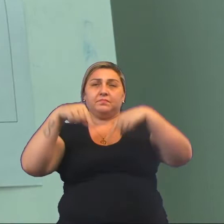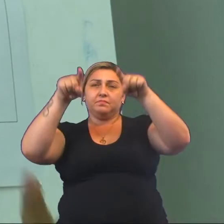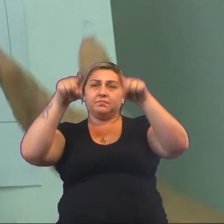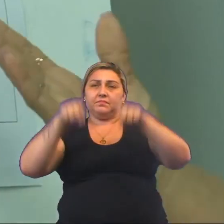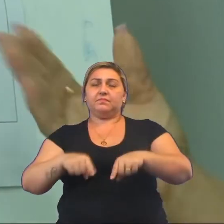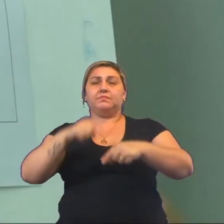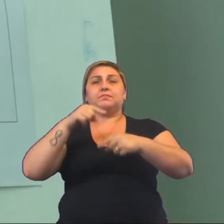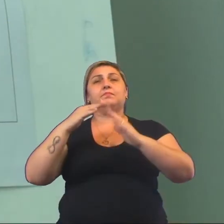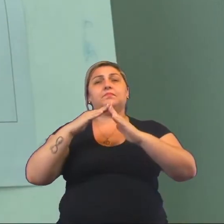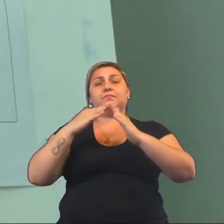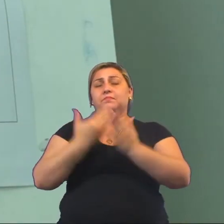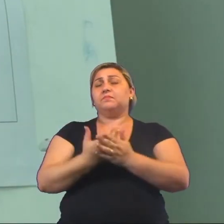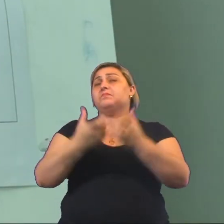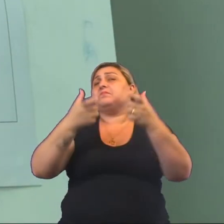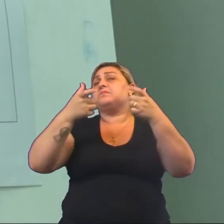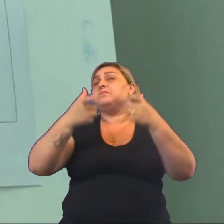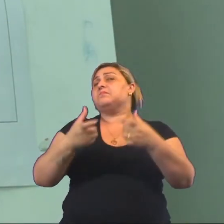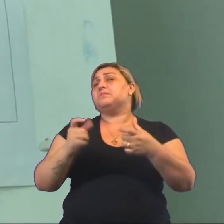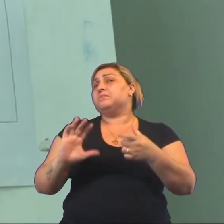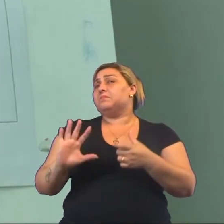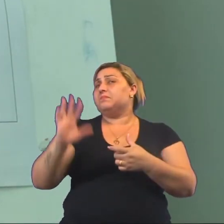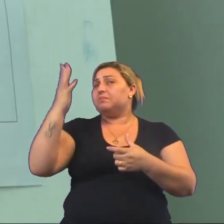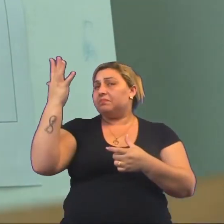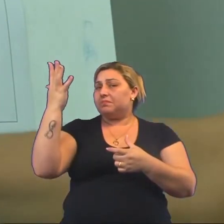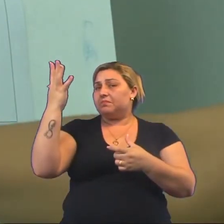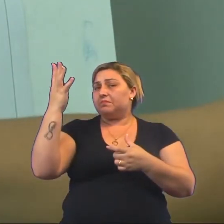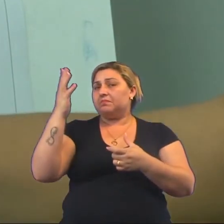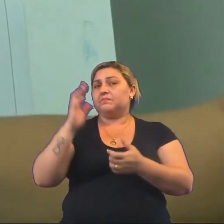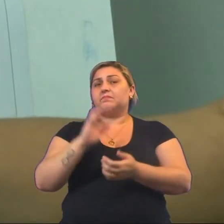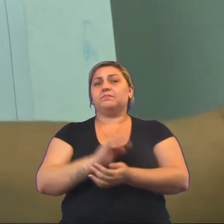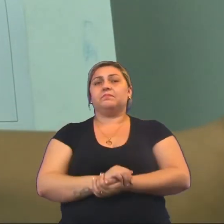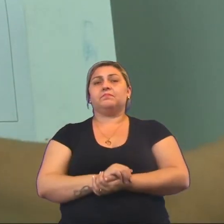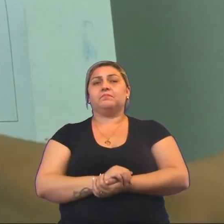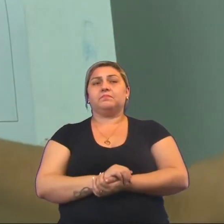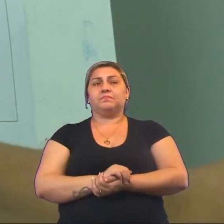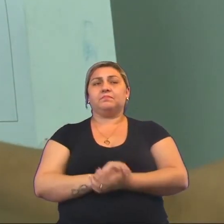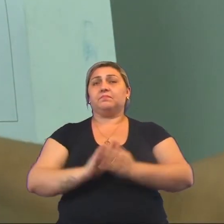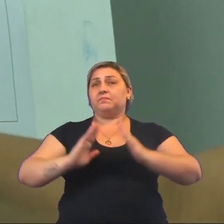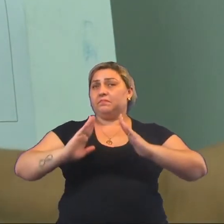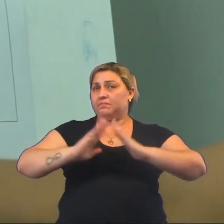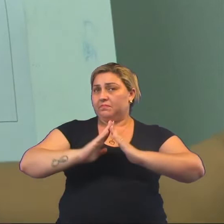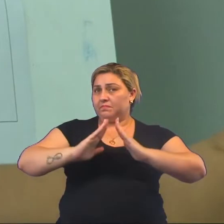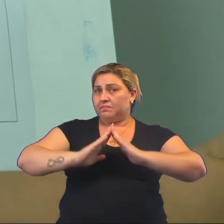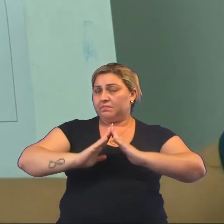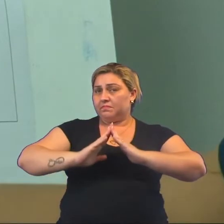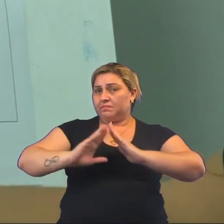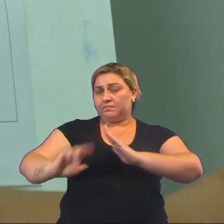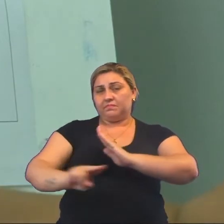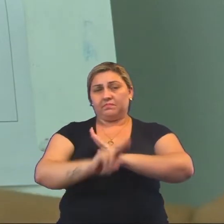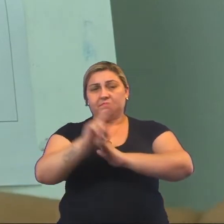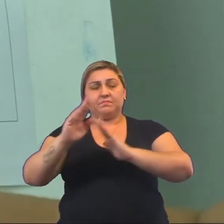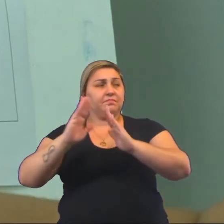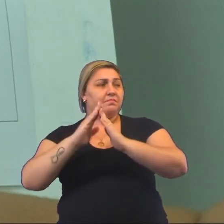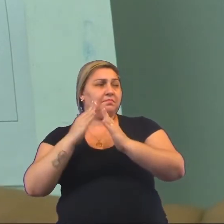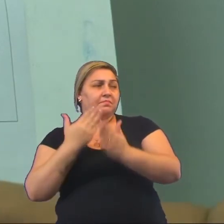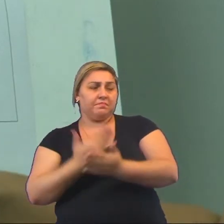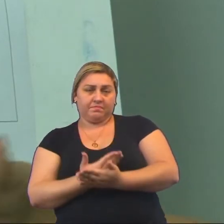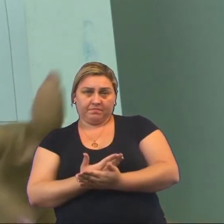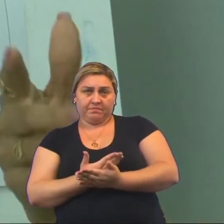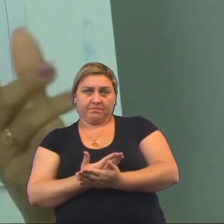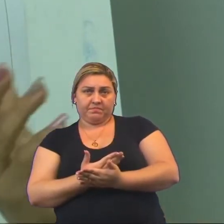funcionários da escola. E onde que está acontecendo isso? Será que é em casa ou será que é na